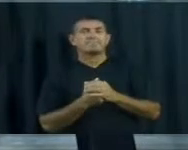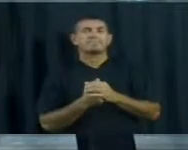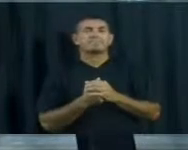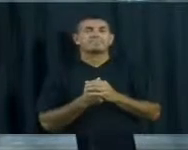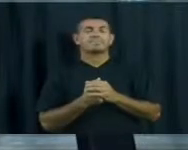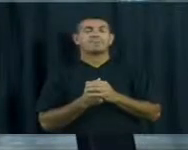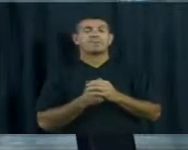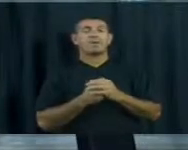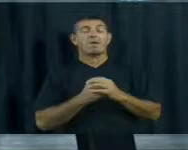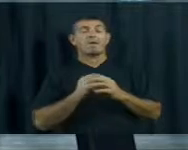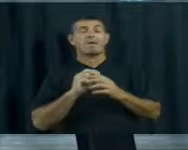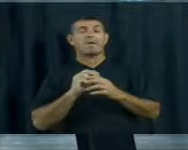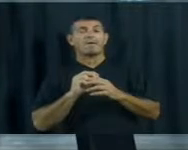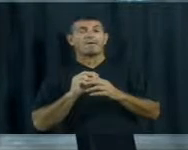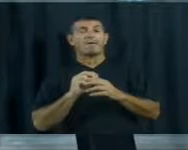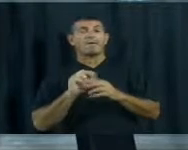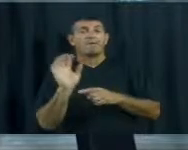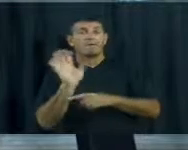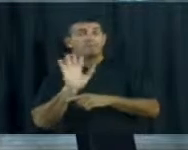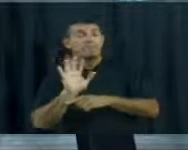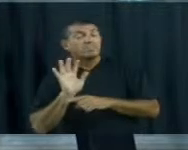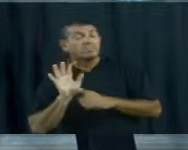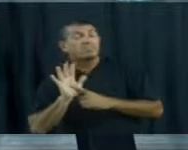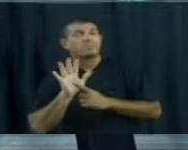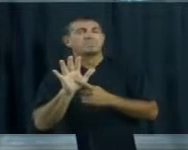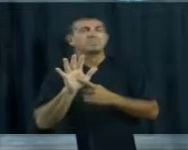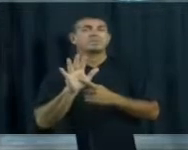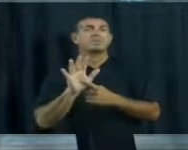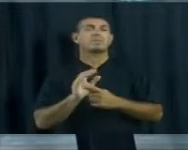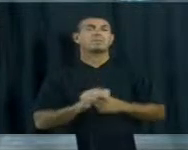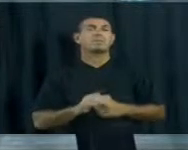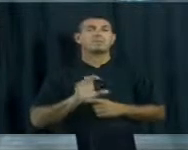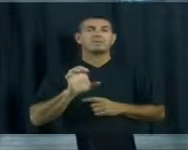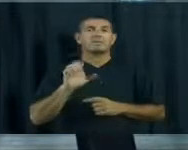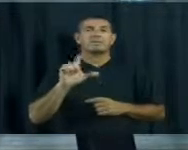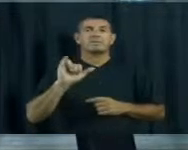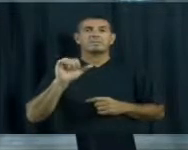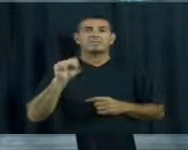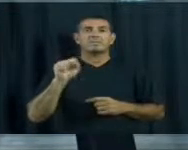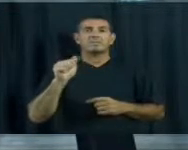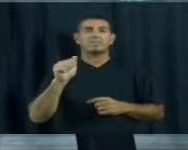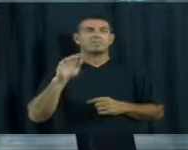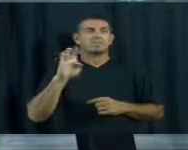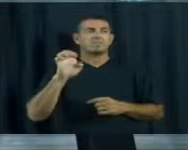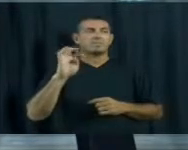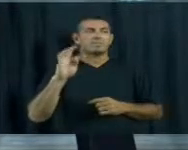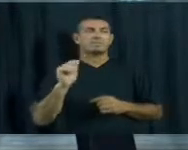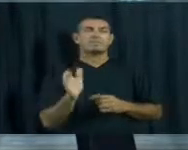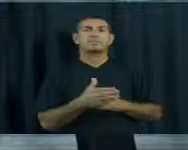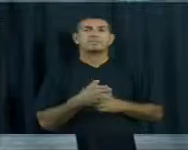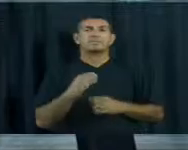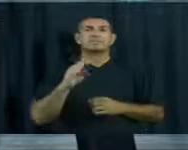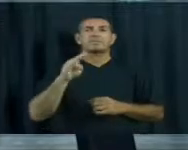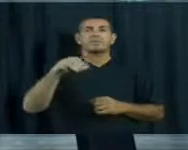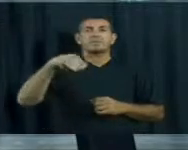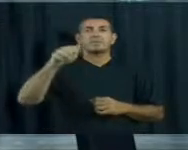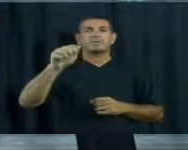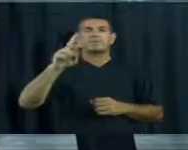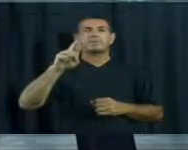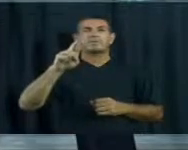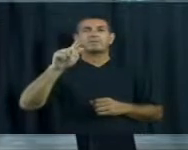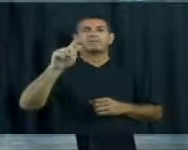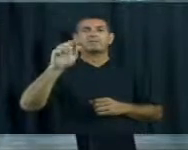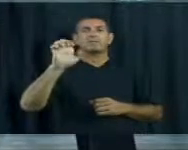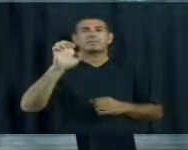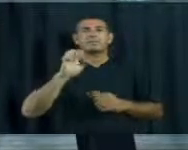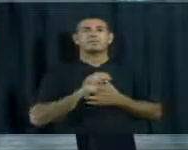aqui um videozinho, na verdade tem um áudio, né, da Elizabeth Marge. Você sabe quem é Elizabeth Marge? Sei. Vocês estavam dançando bastante